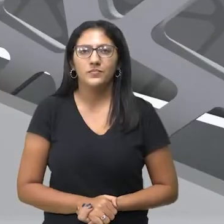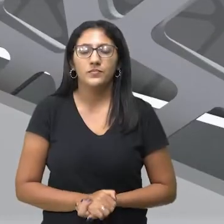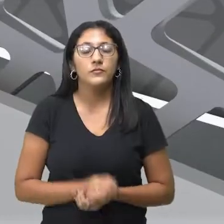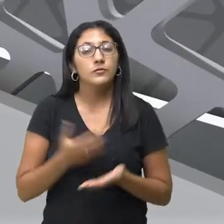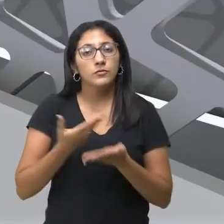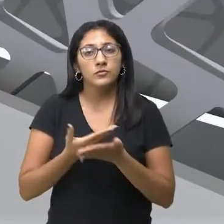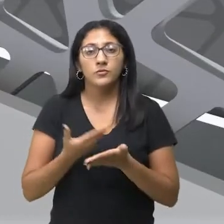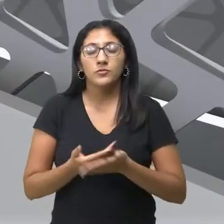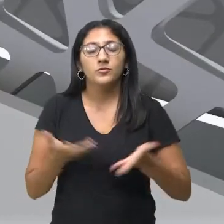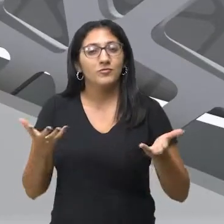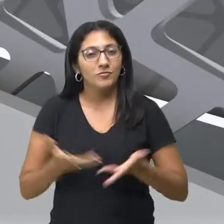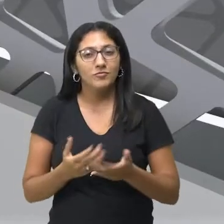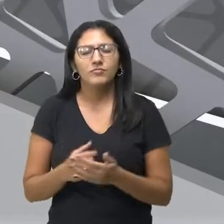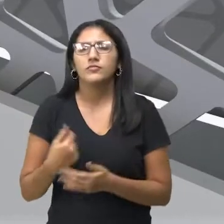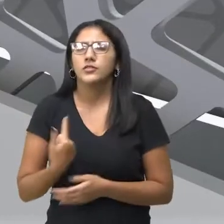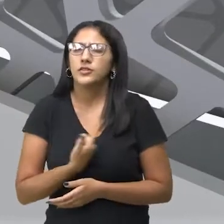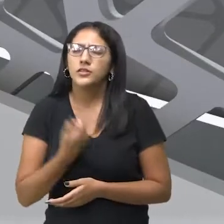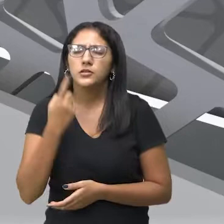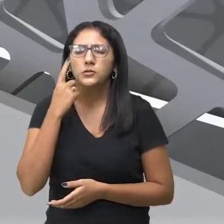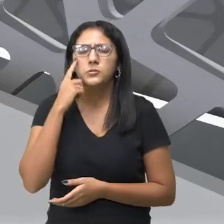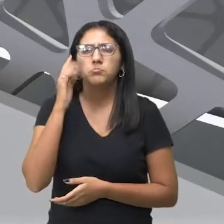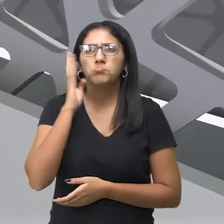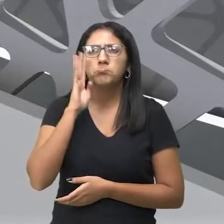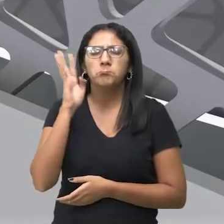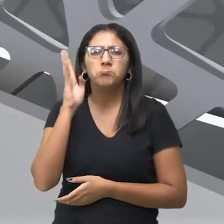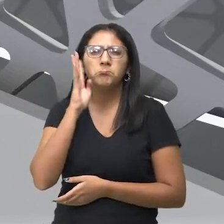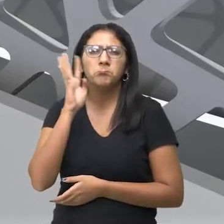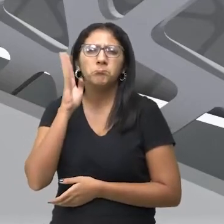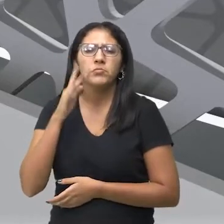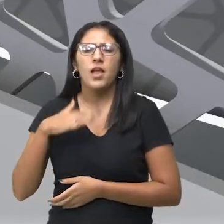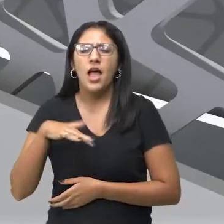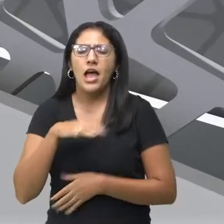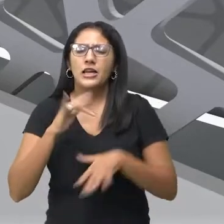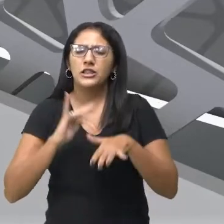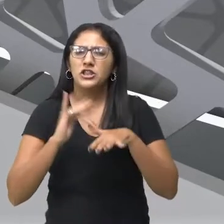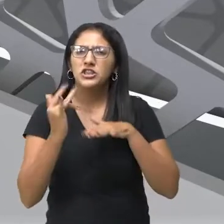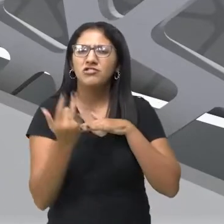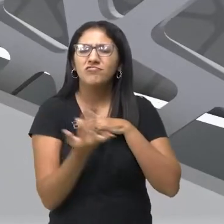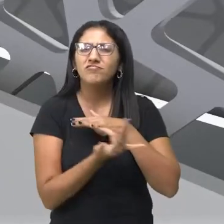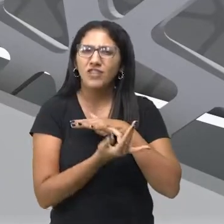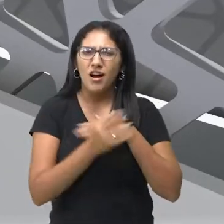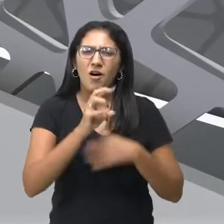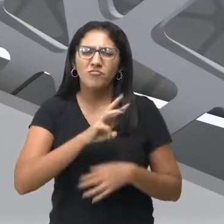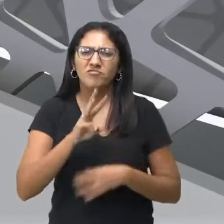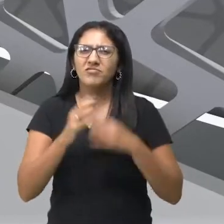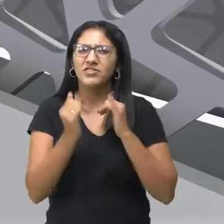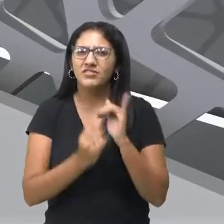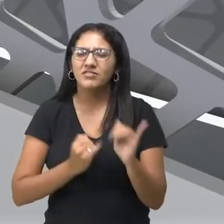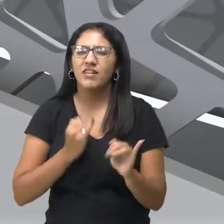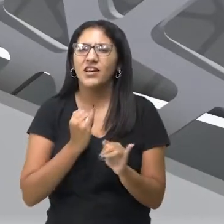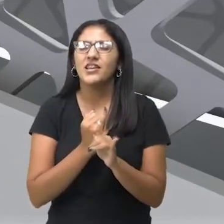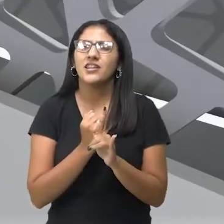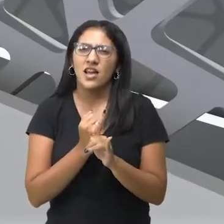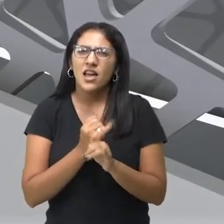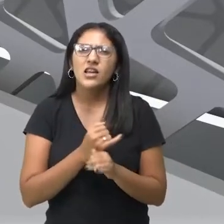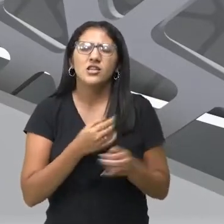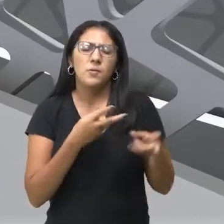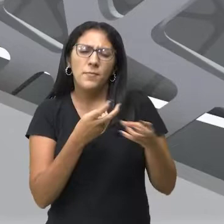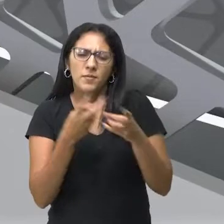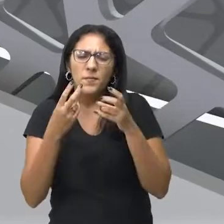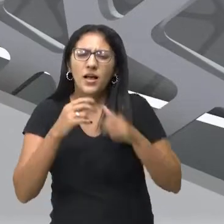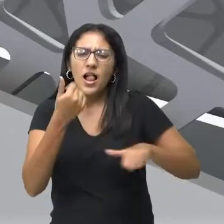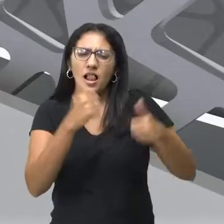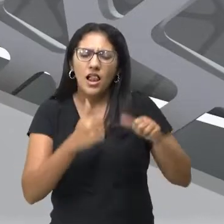Na aula de hoje, nós vamos fazer uma viagem pelo universo digital, virtual, observando, analisando e